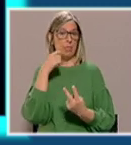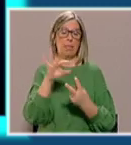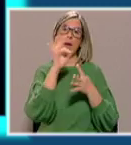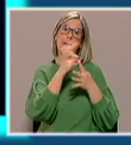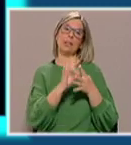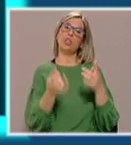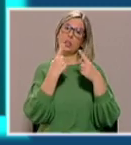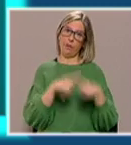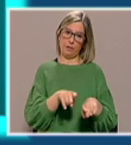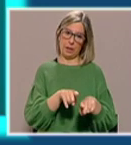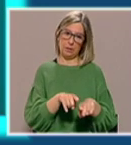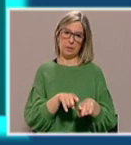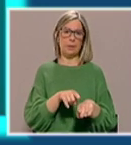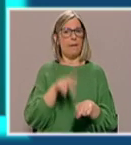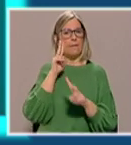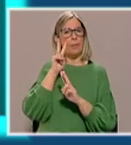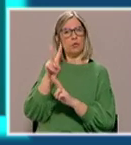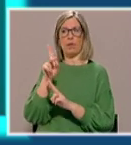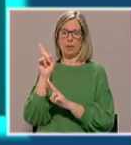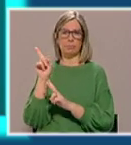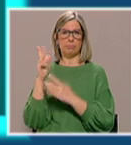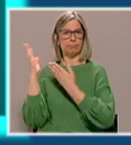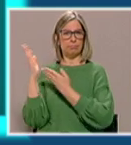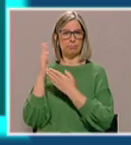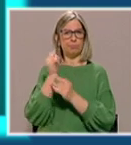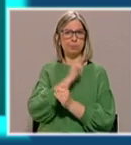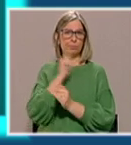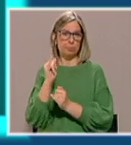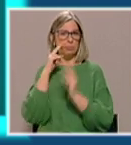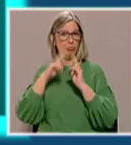diferentes. Explora a interatividade para saberes mais.